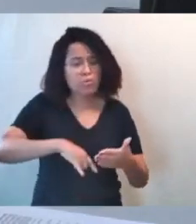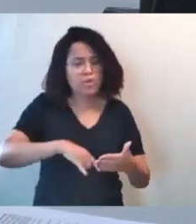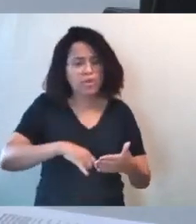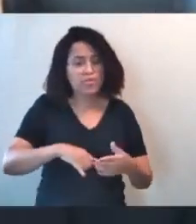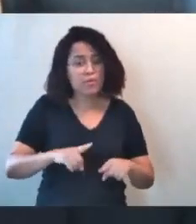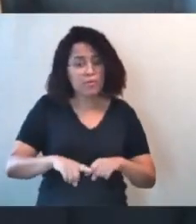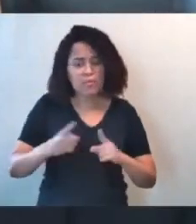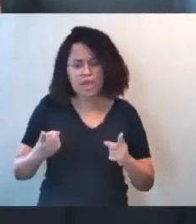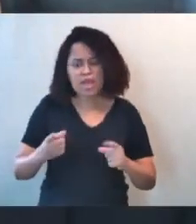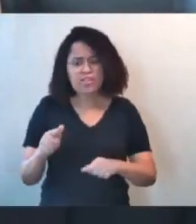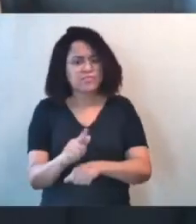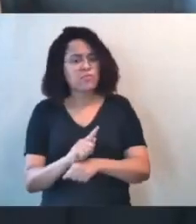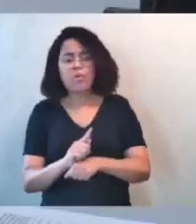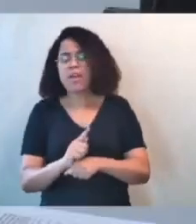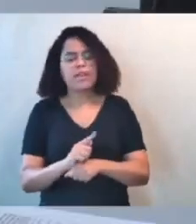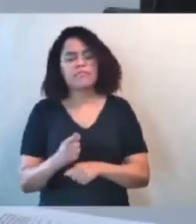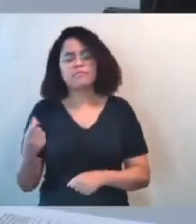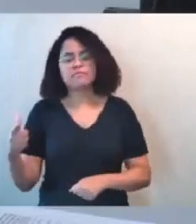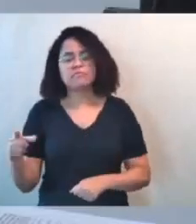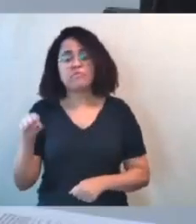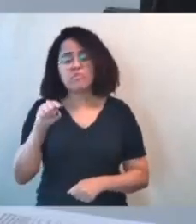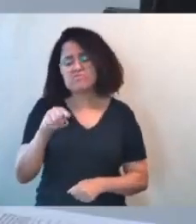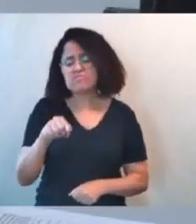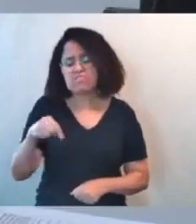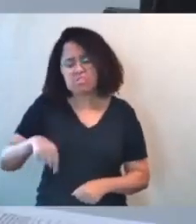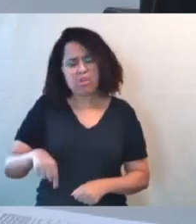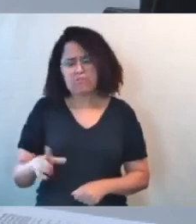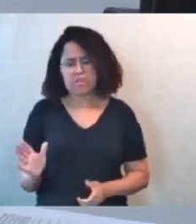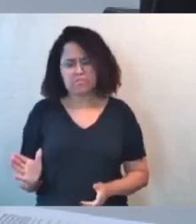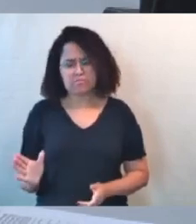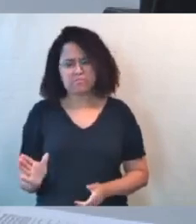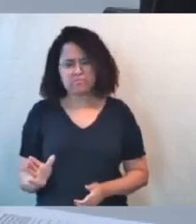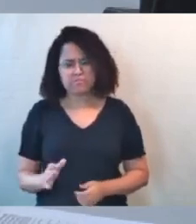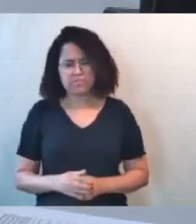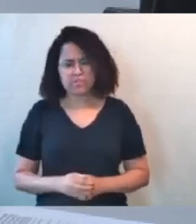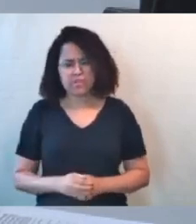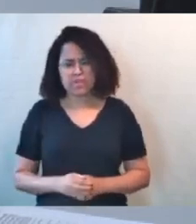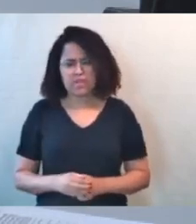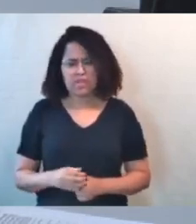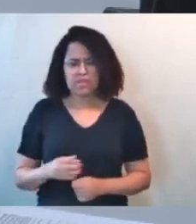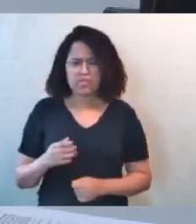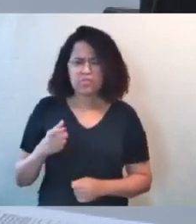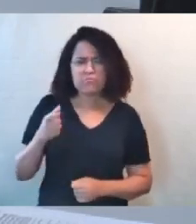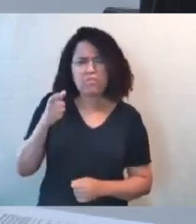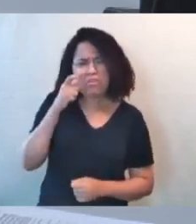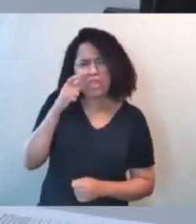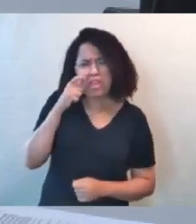o documento sabe, tem conhecimento. Na hora que não é interesse em responder, não estava lá.